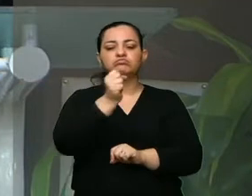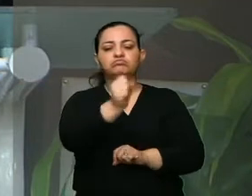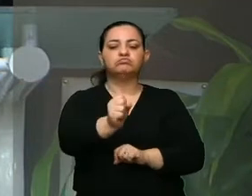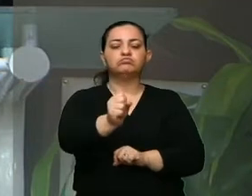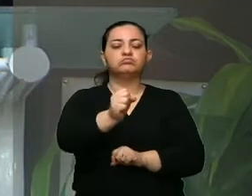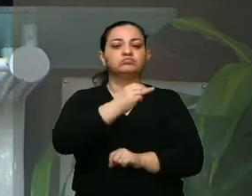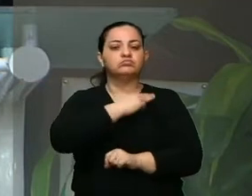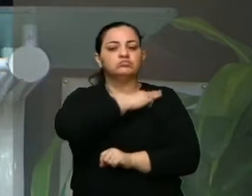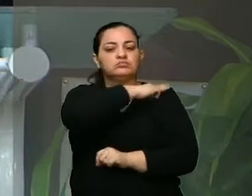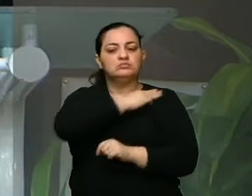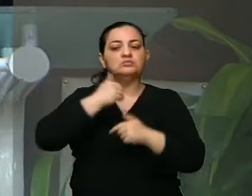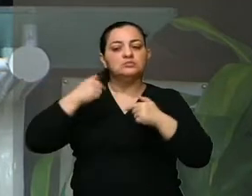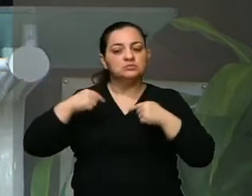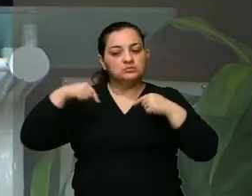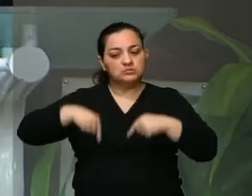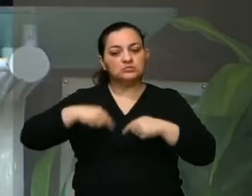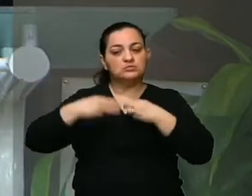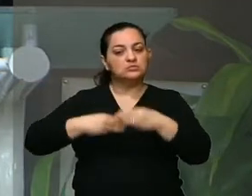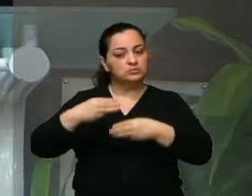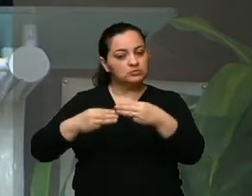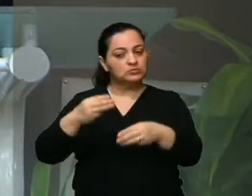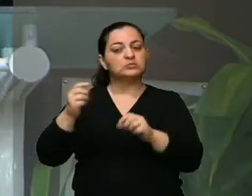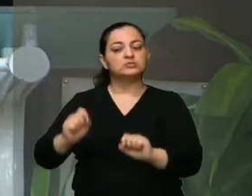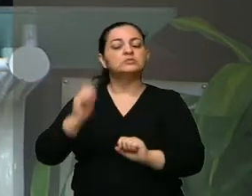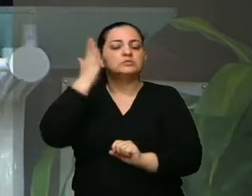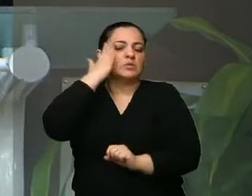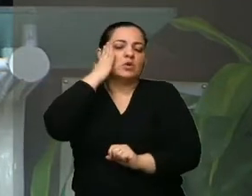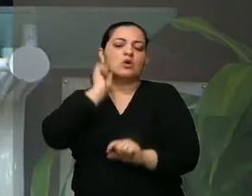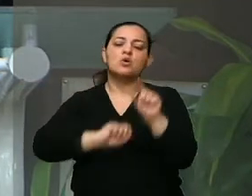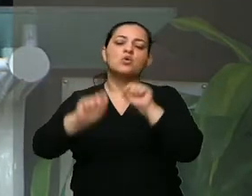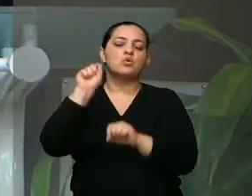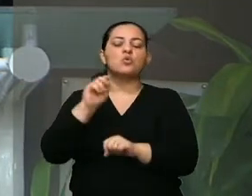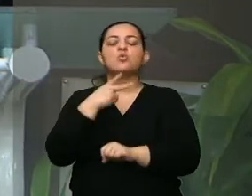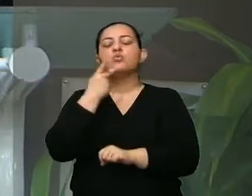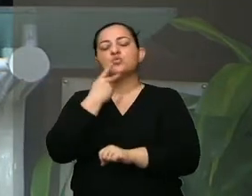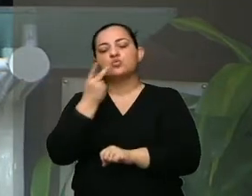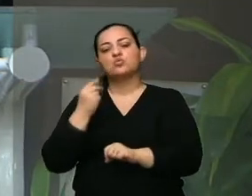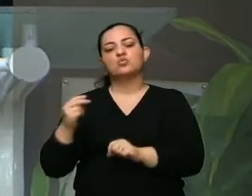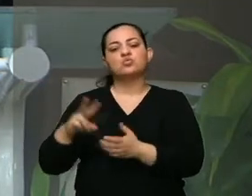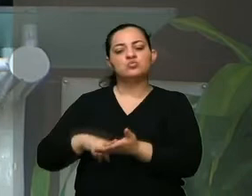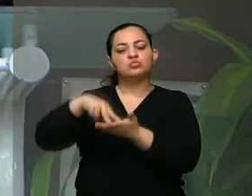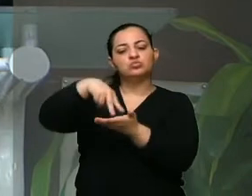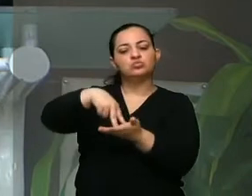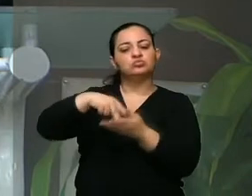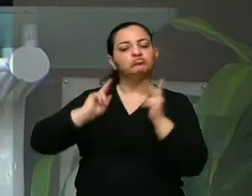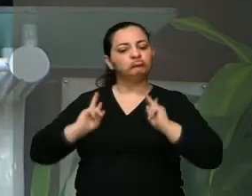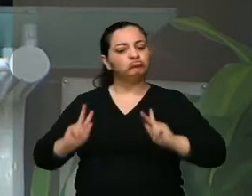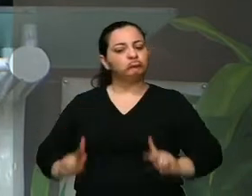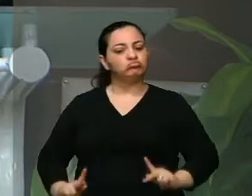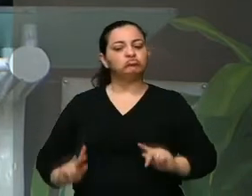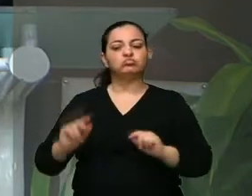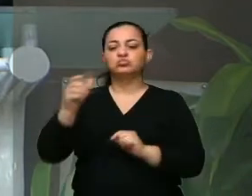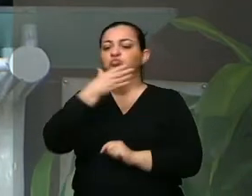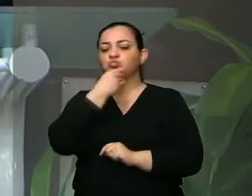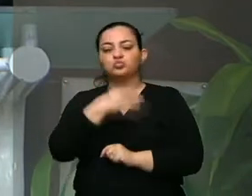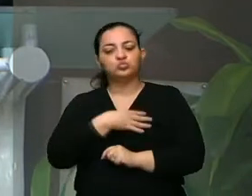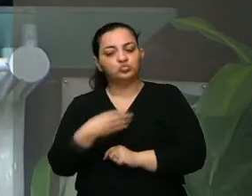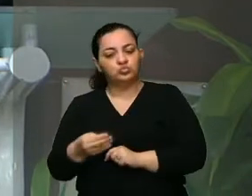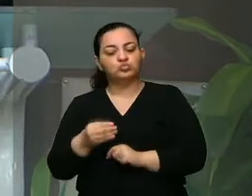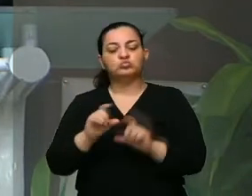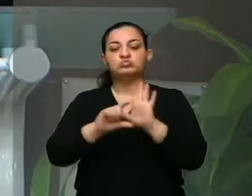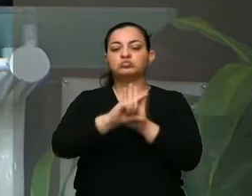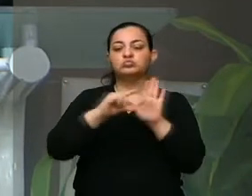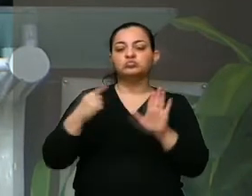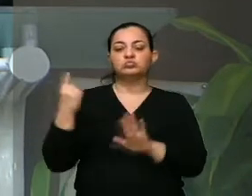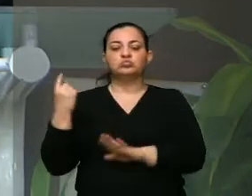ministros aqui compreendi sabem do que estou falando a posição de um filho para os